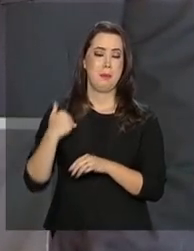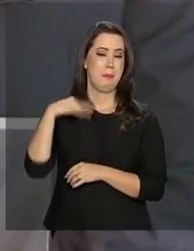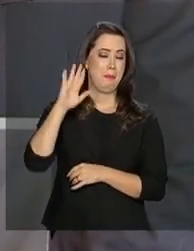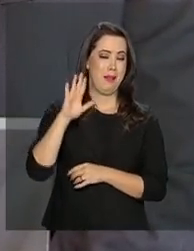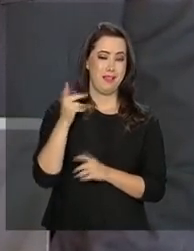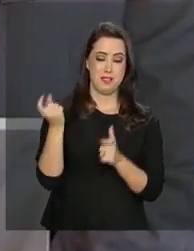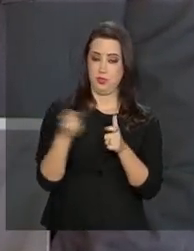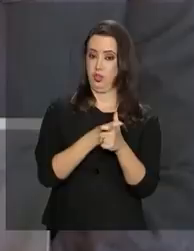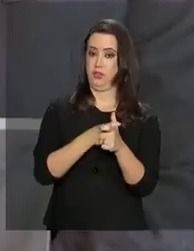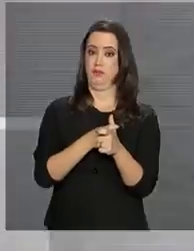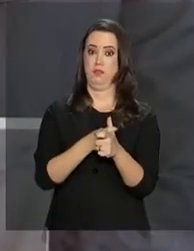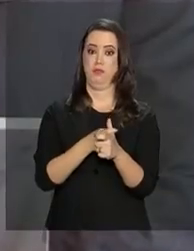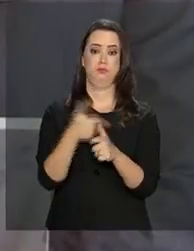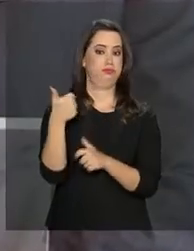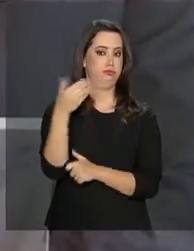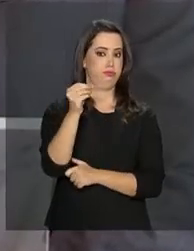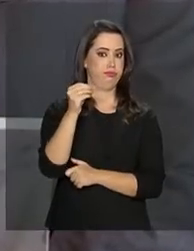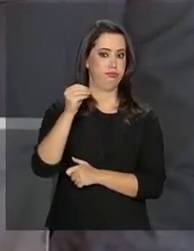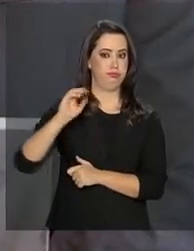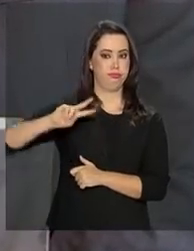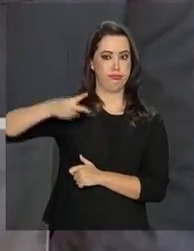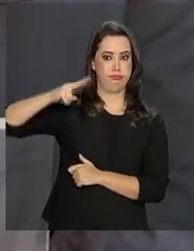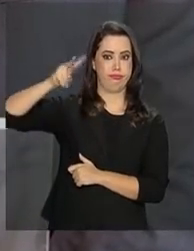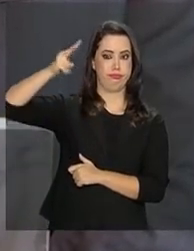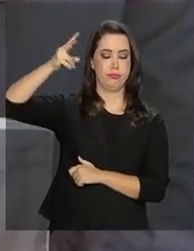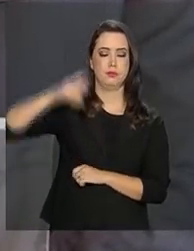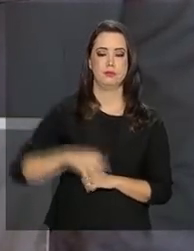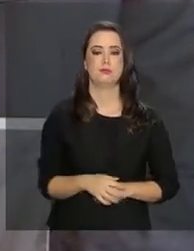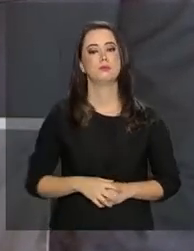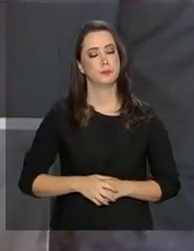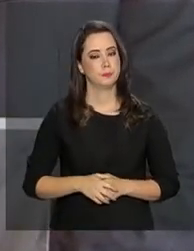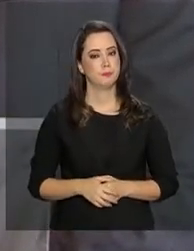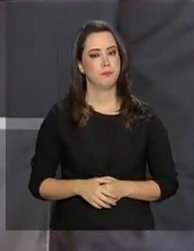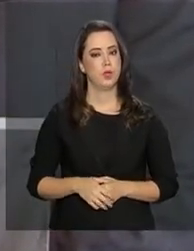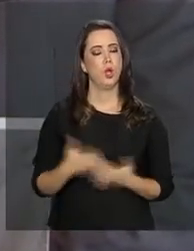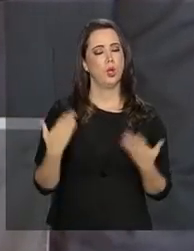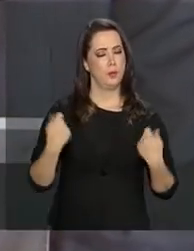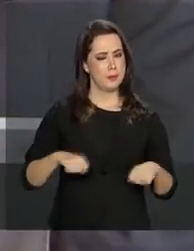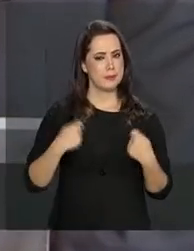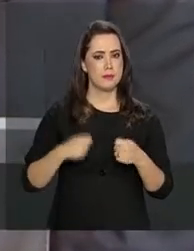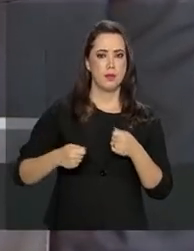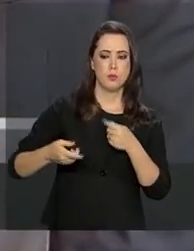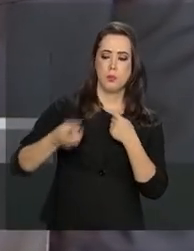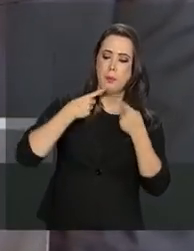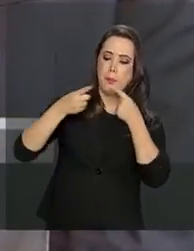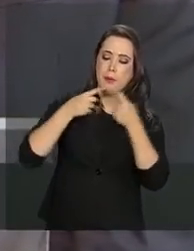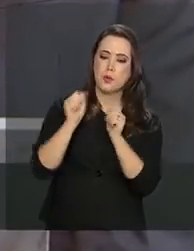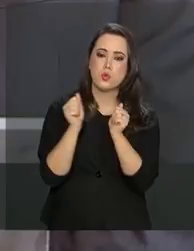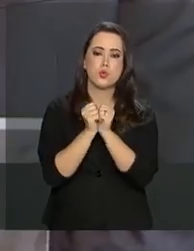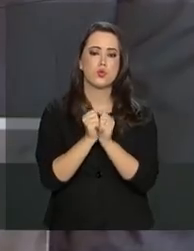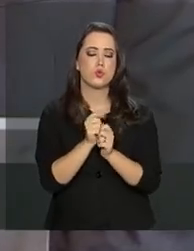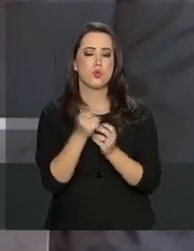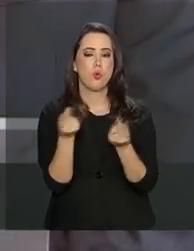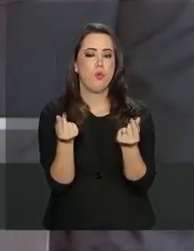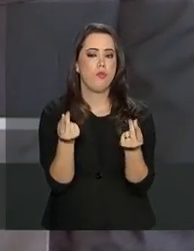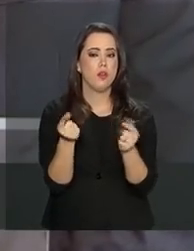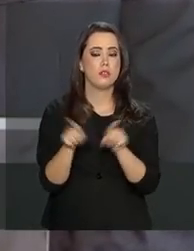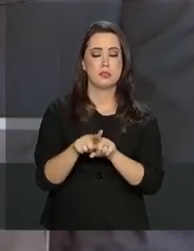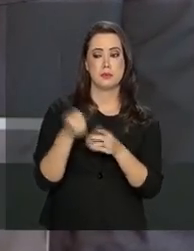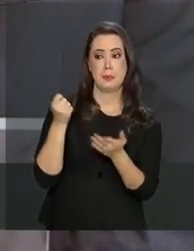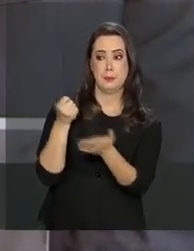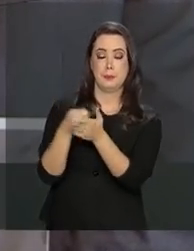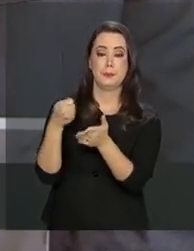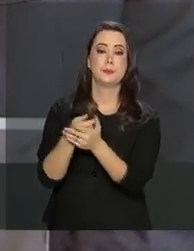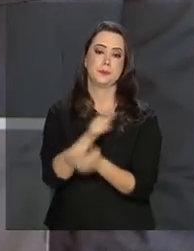maiores negociamos já acertamos valores a serem repassados para o governo do estado de roraima para acabar